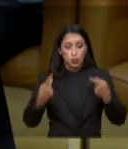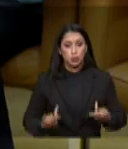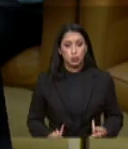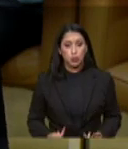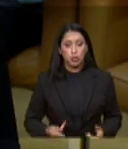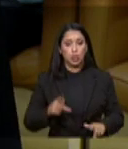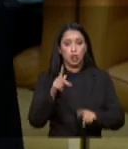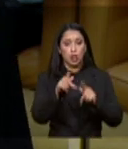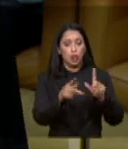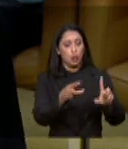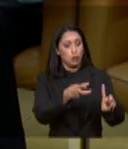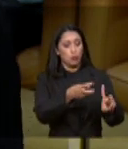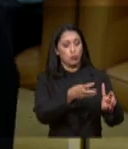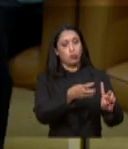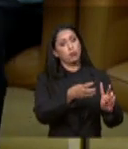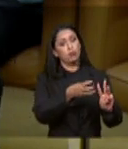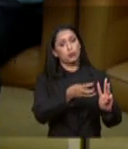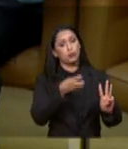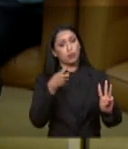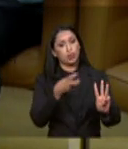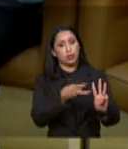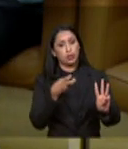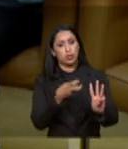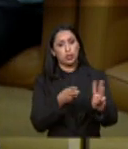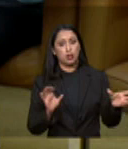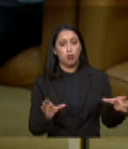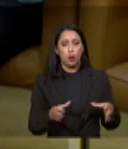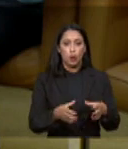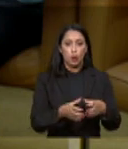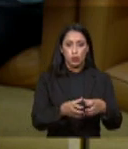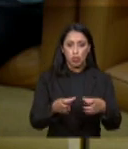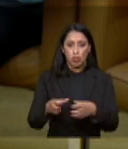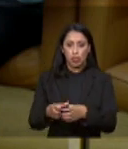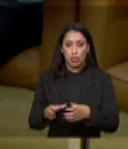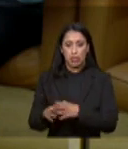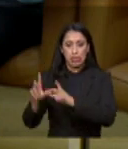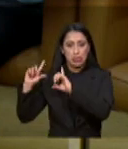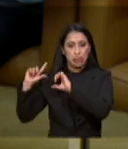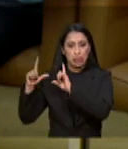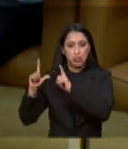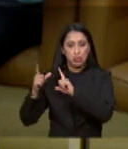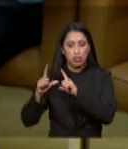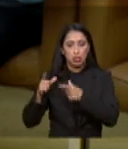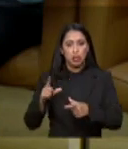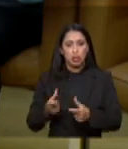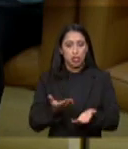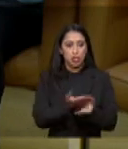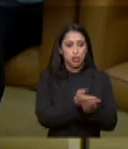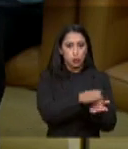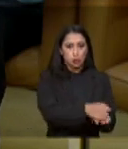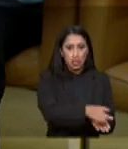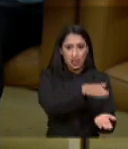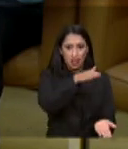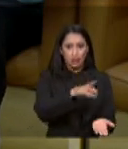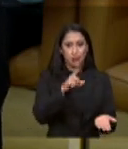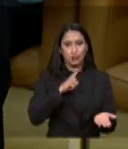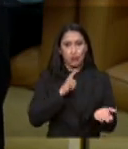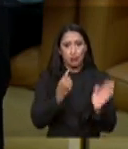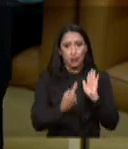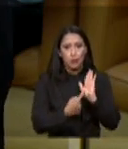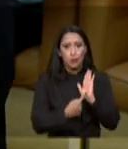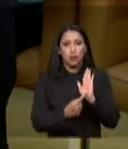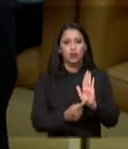povos indígenas e comunidades tradicionais, estão comprovadas nos autos e não